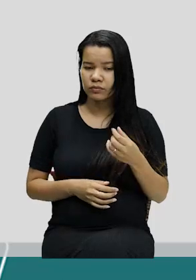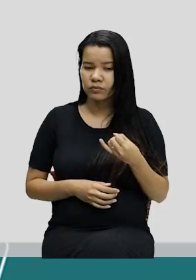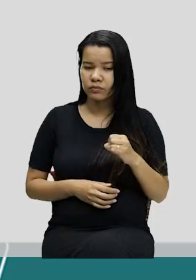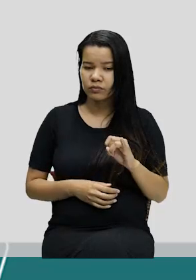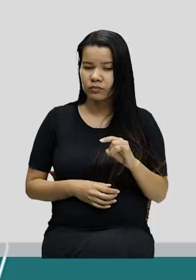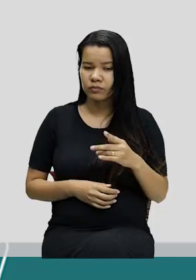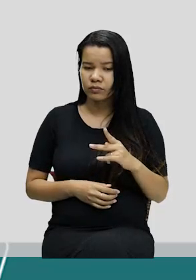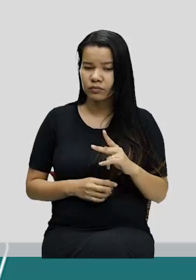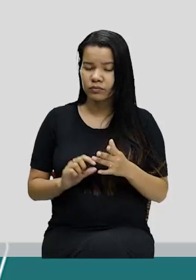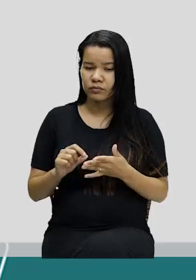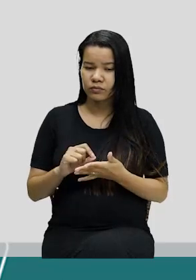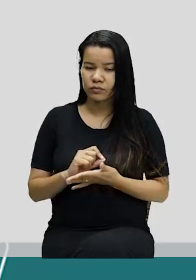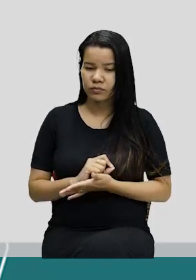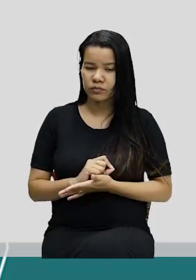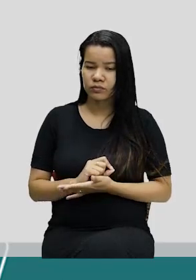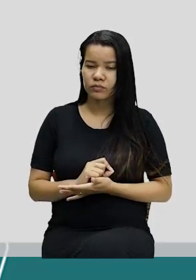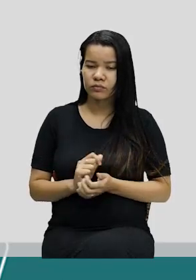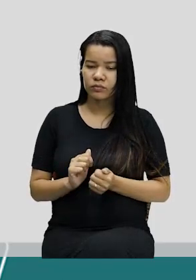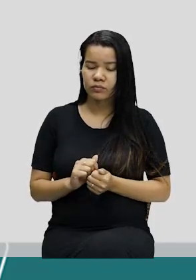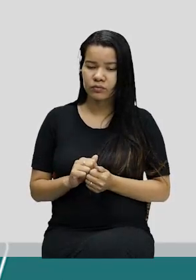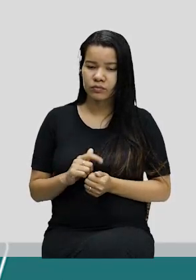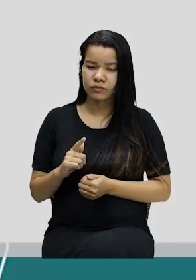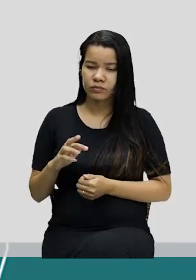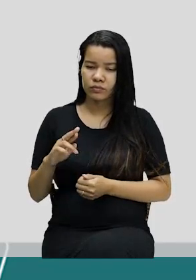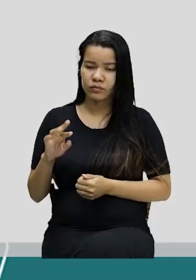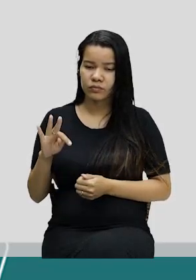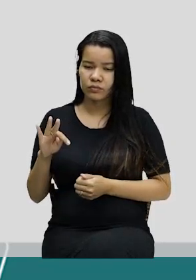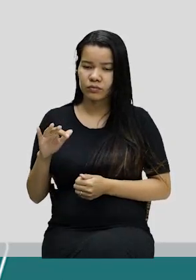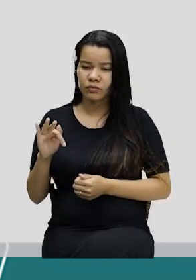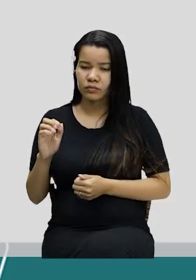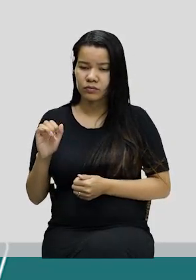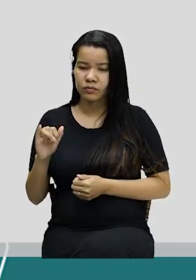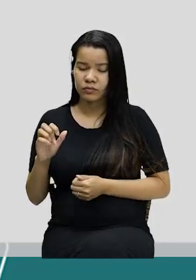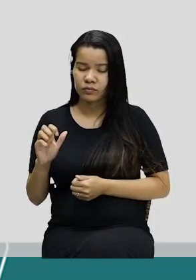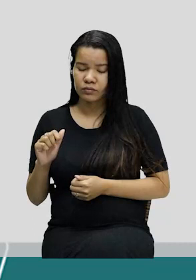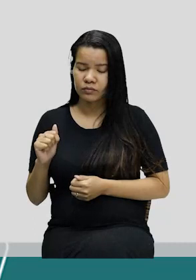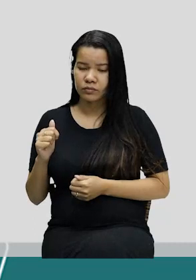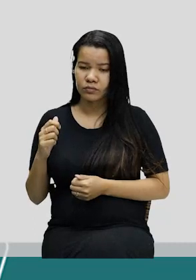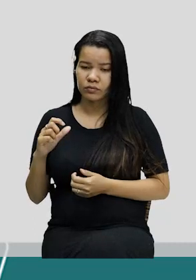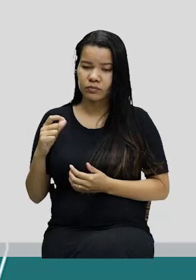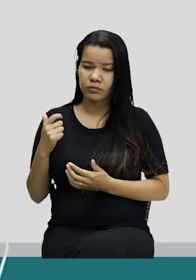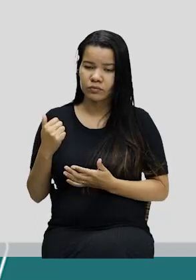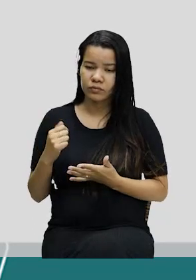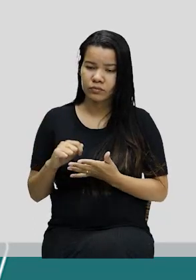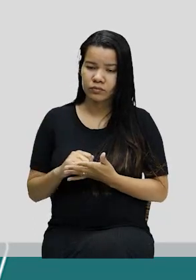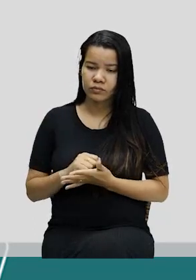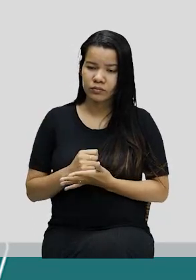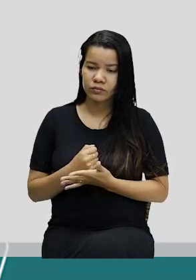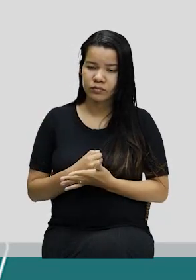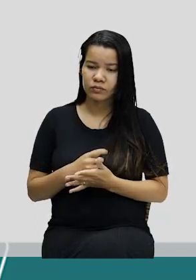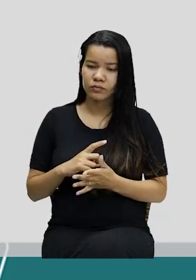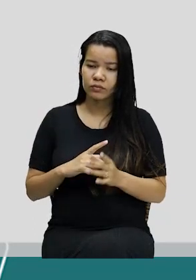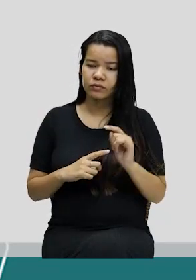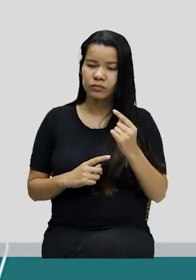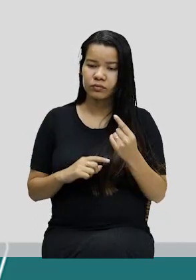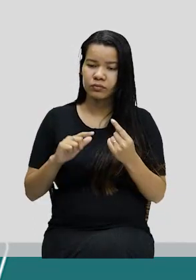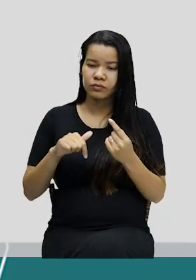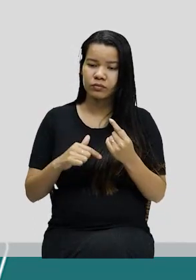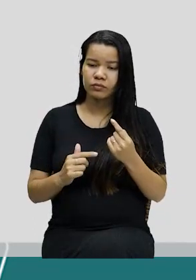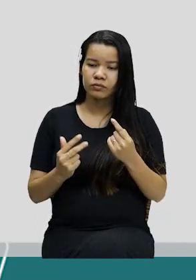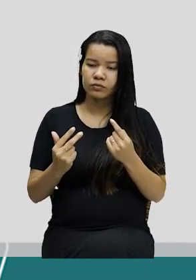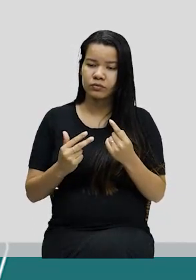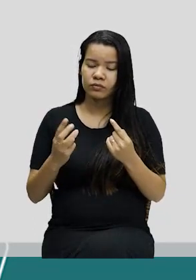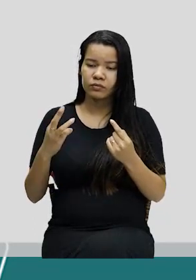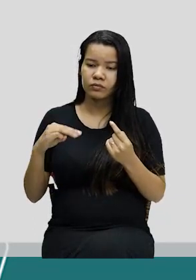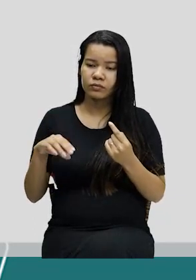assinatura escrita com grafite do lápis pesa 1,2 miligramas, podemos afirmar que a